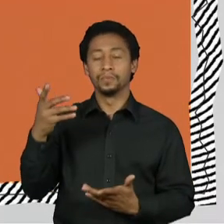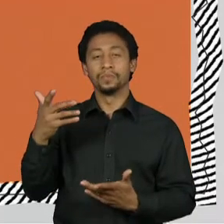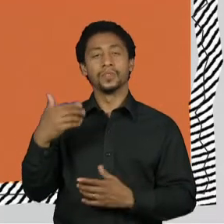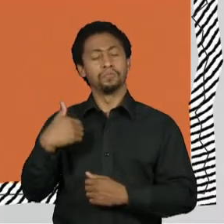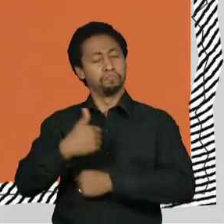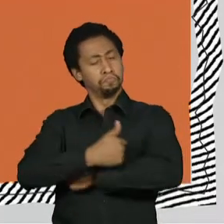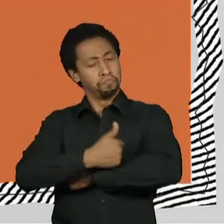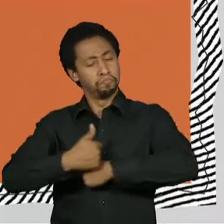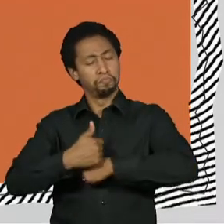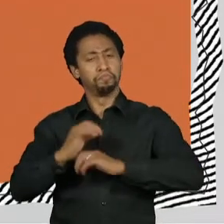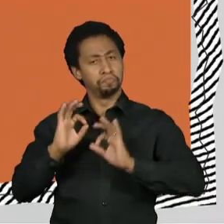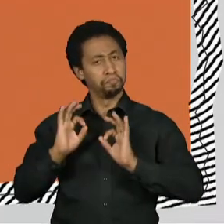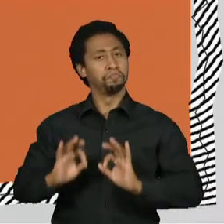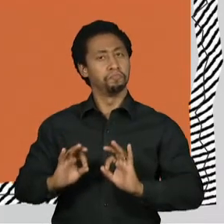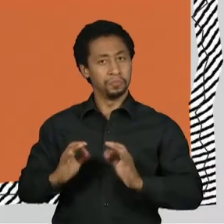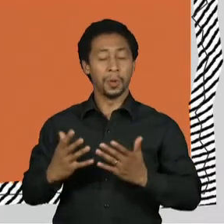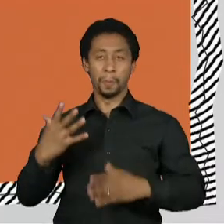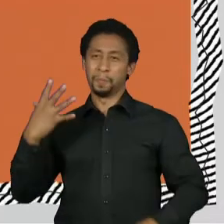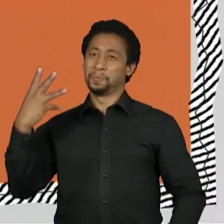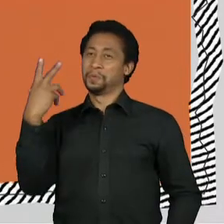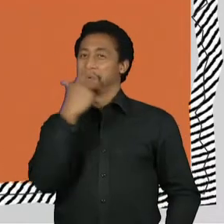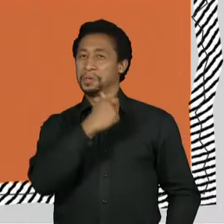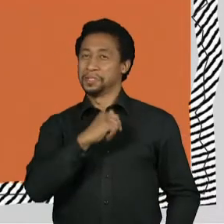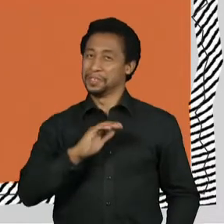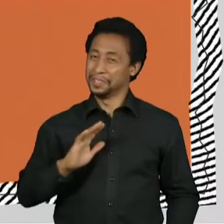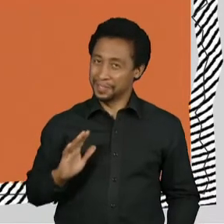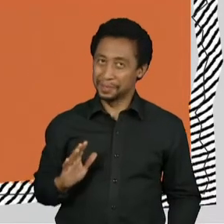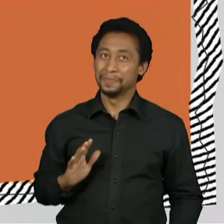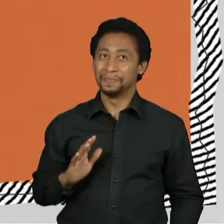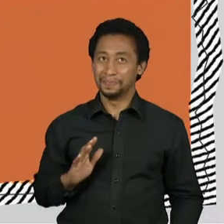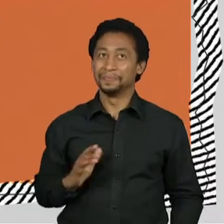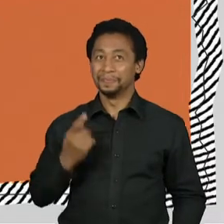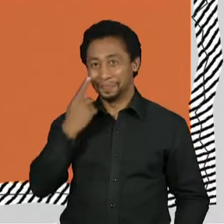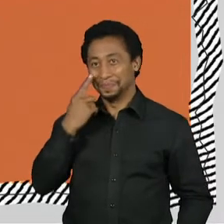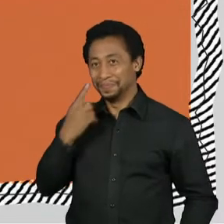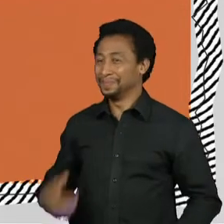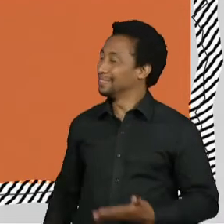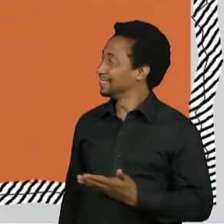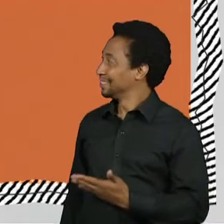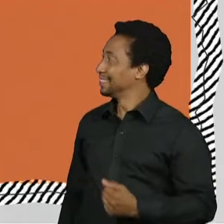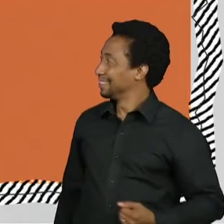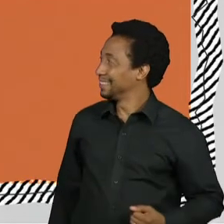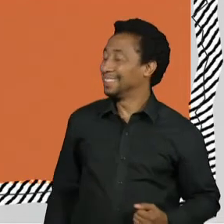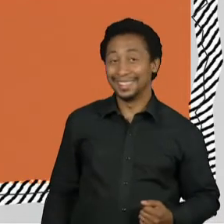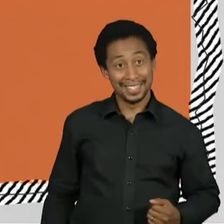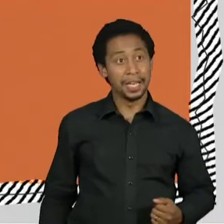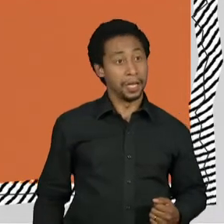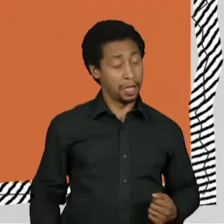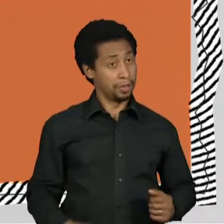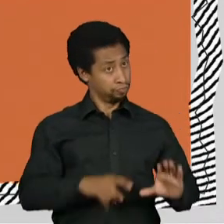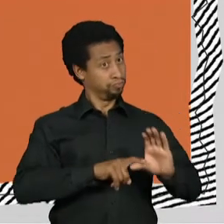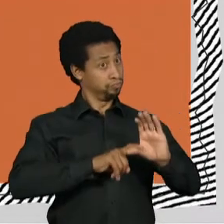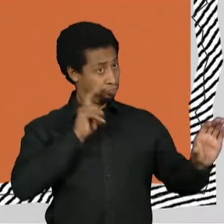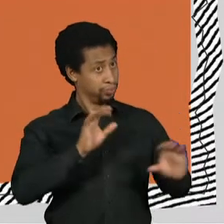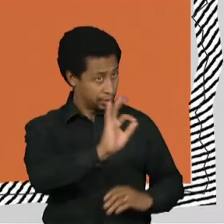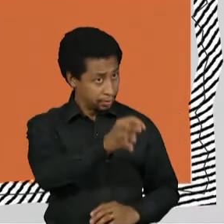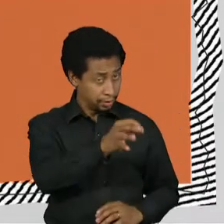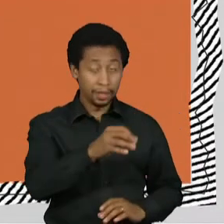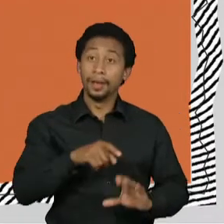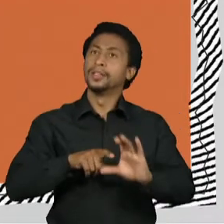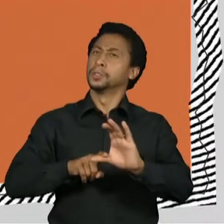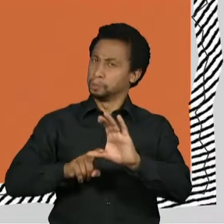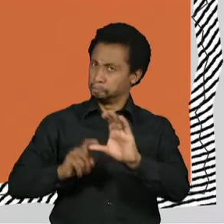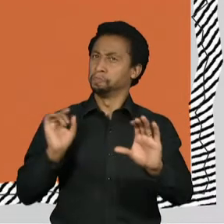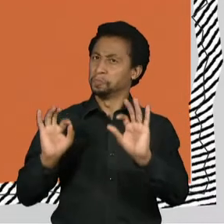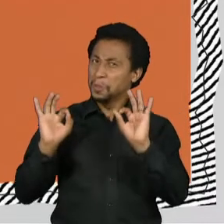caráter bonitona tô não mano é é uma figura muito nossa ela